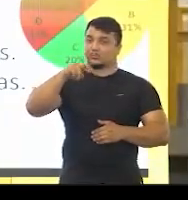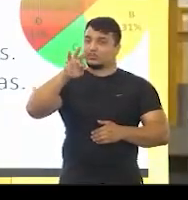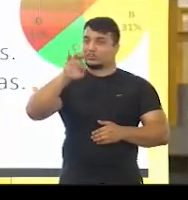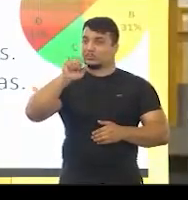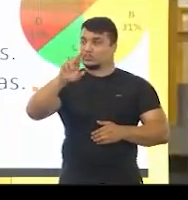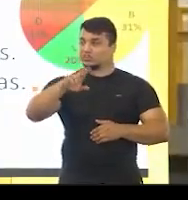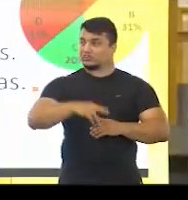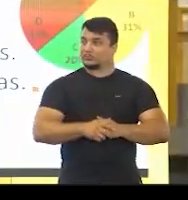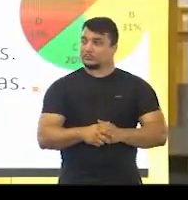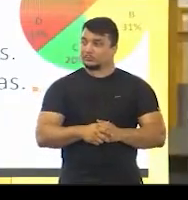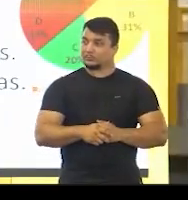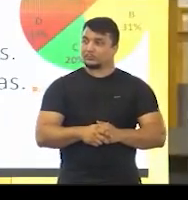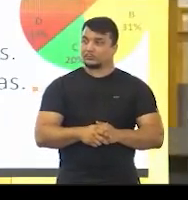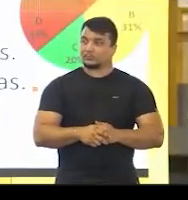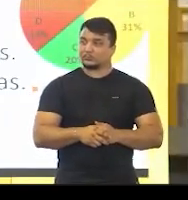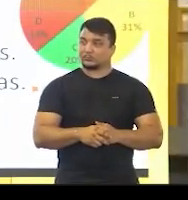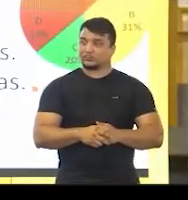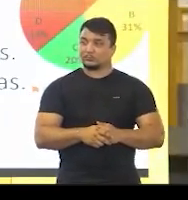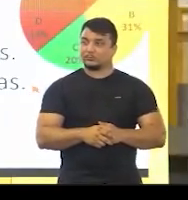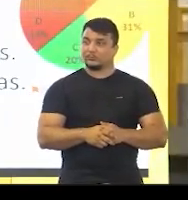Bacias sedimentares.